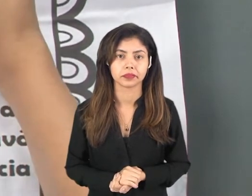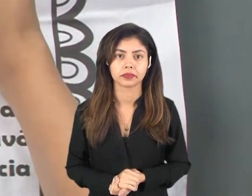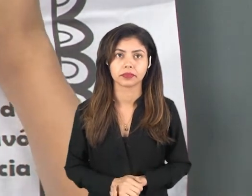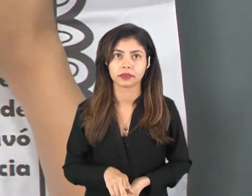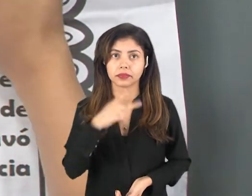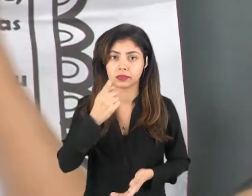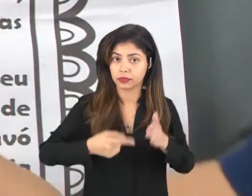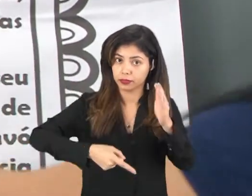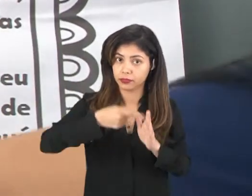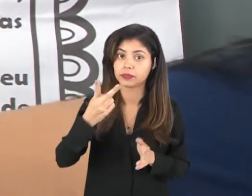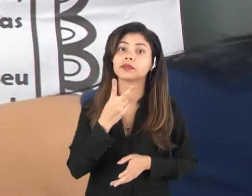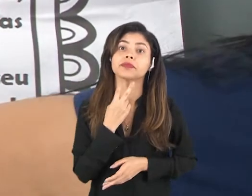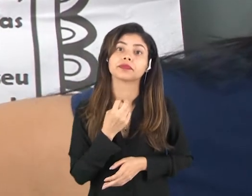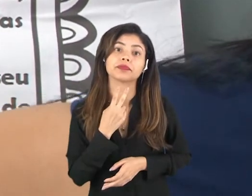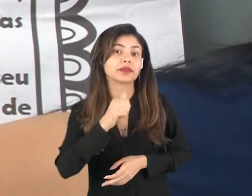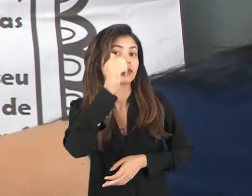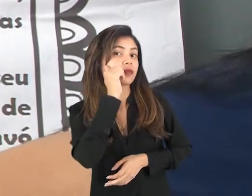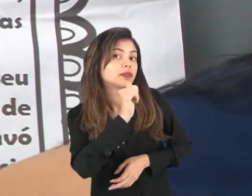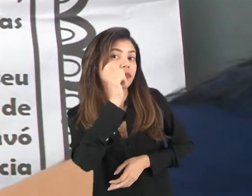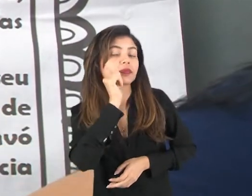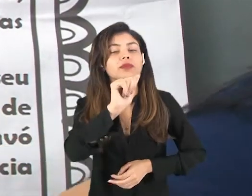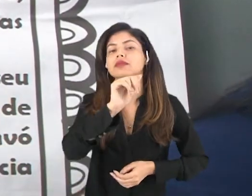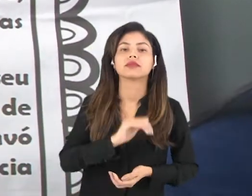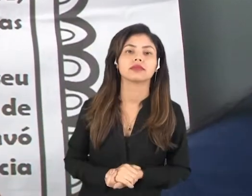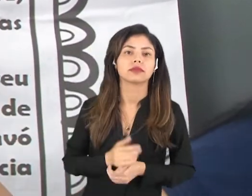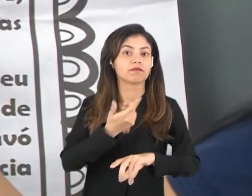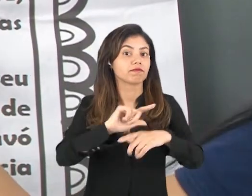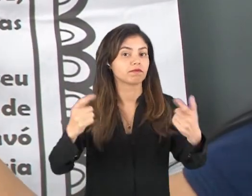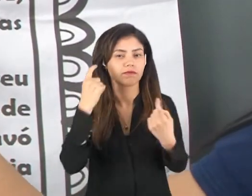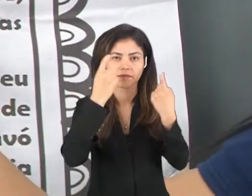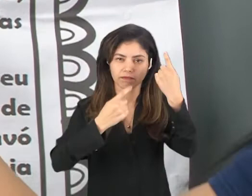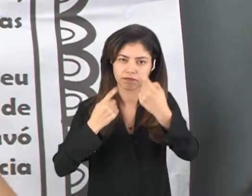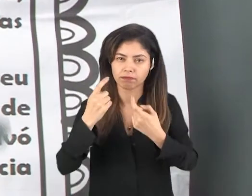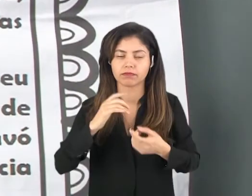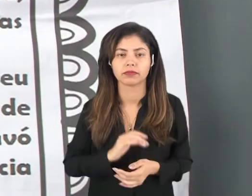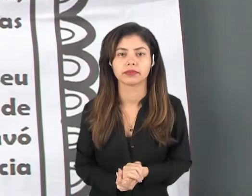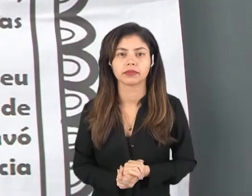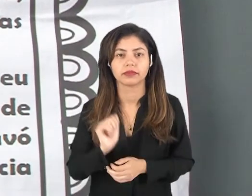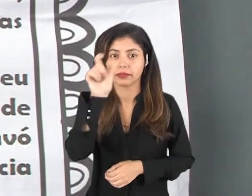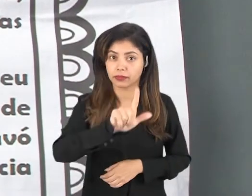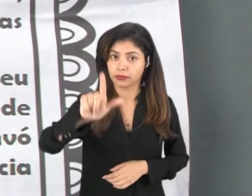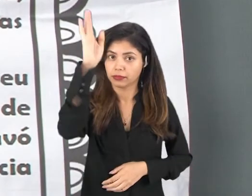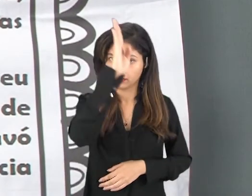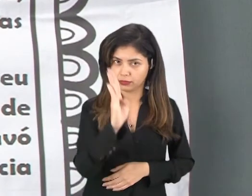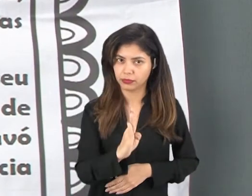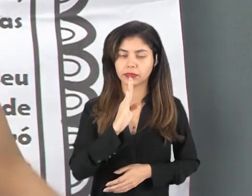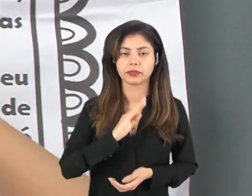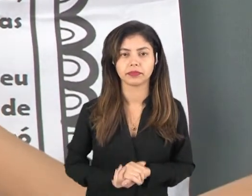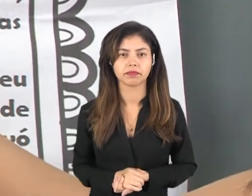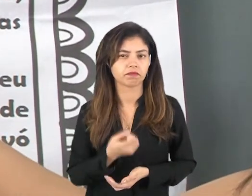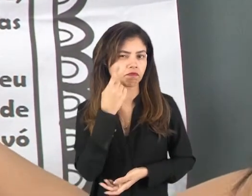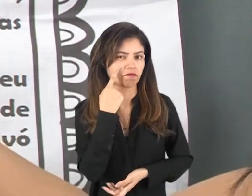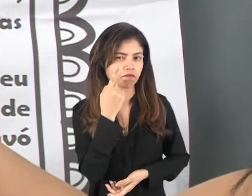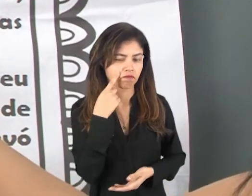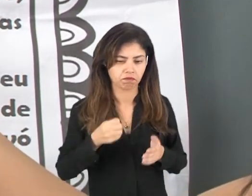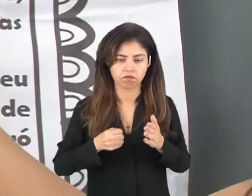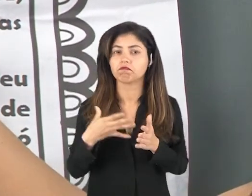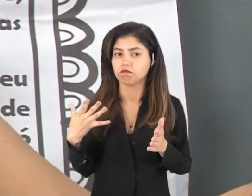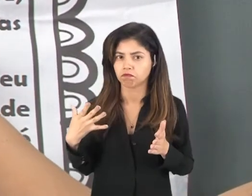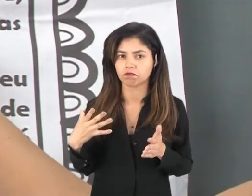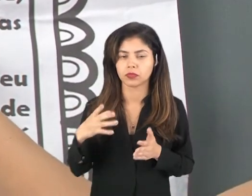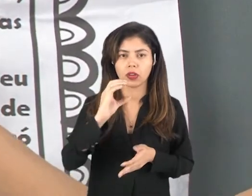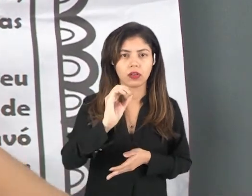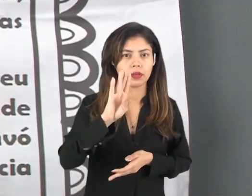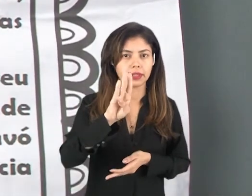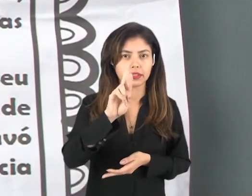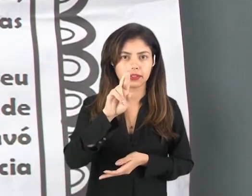que ela foi a primeira voz feminina de grande expressão na literatura do Brasil, ó. Olha só quantas obras ela publicou,